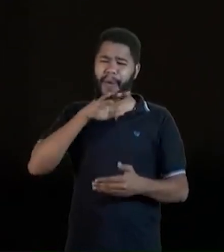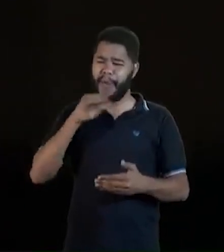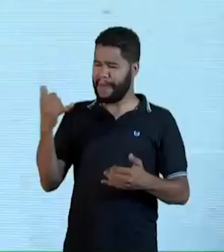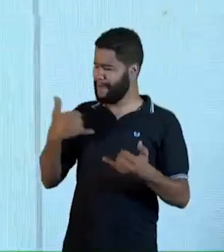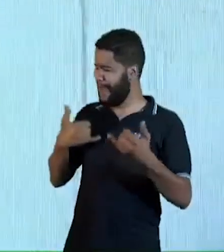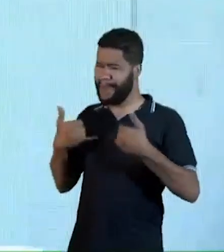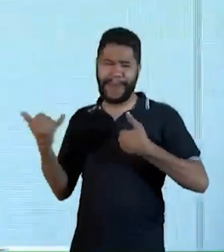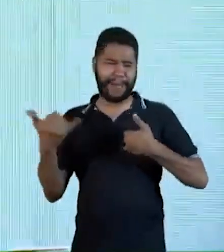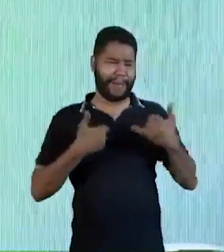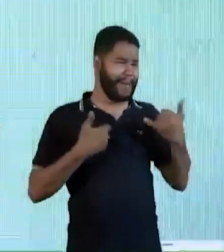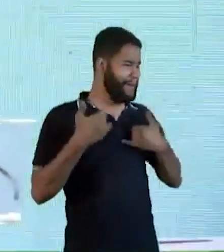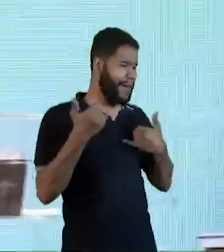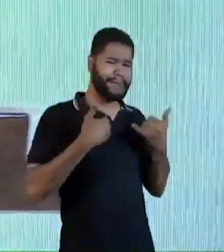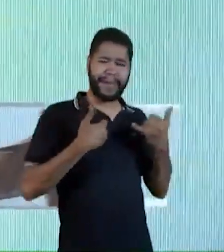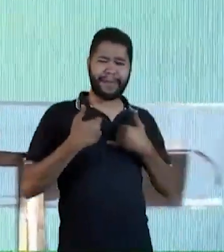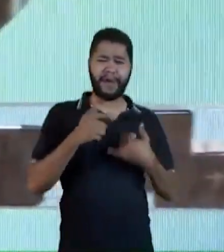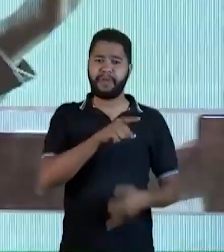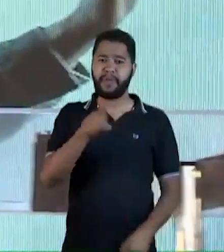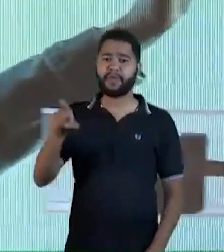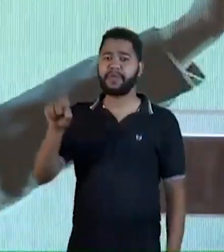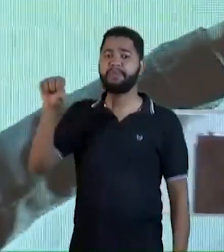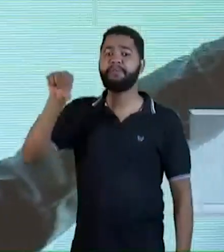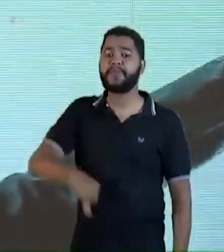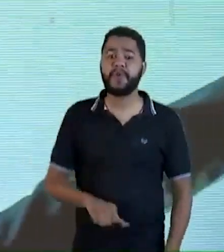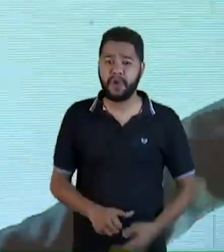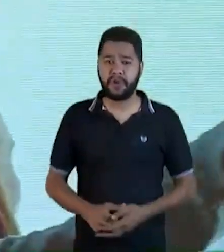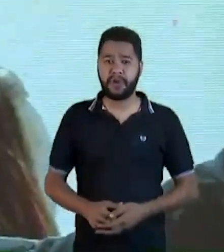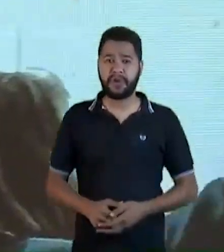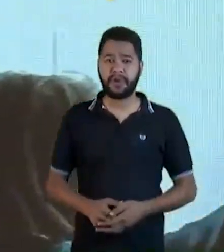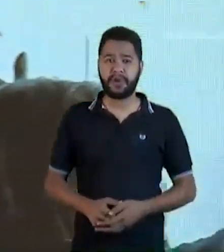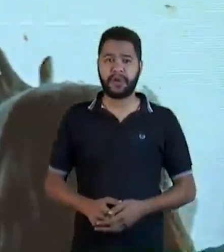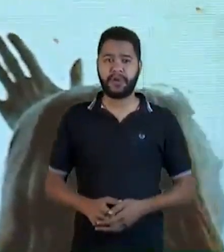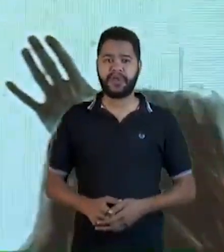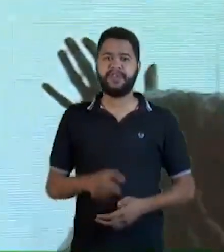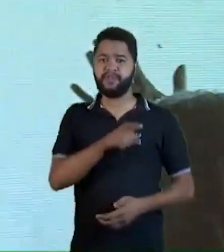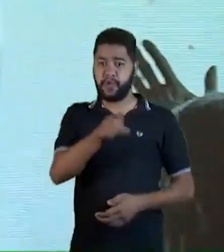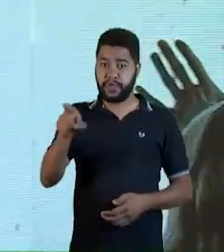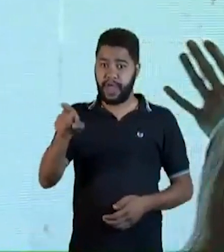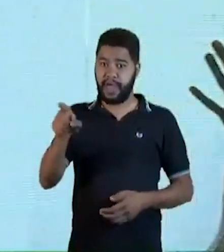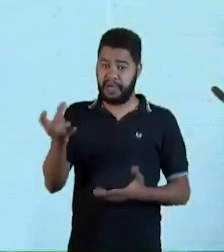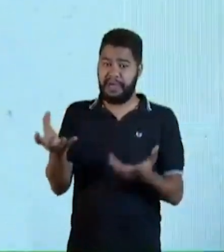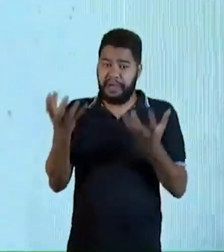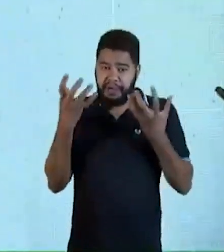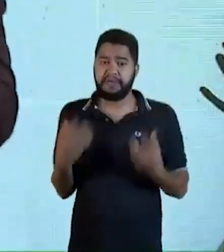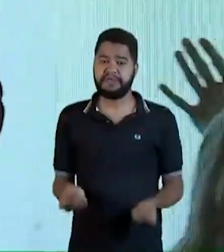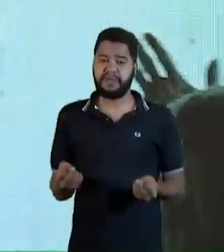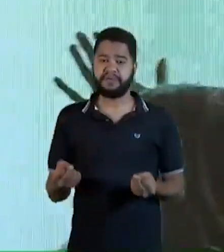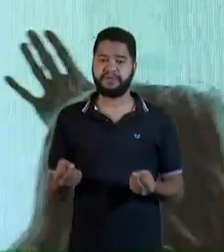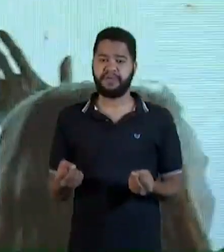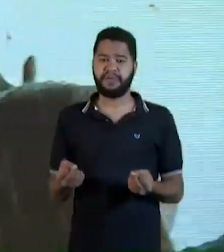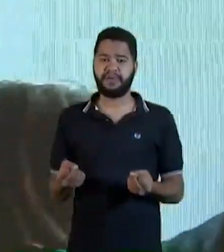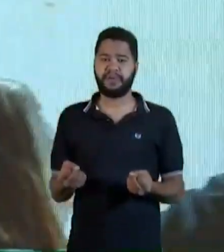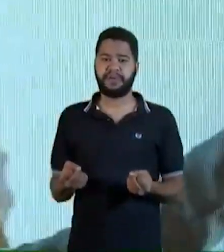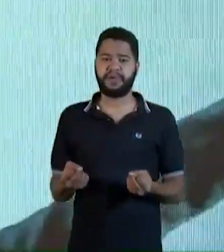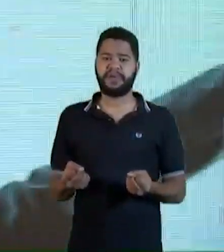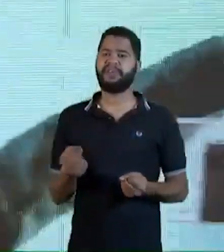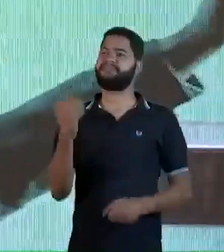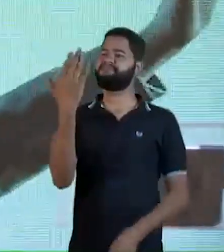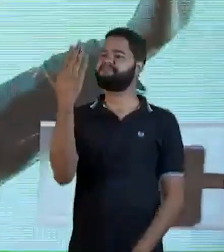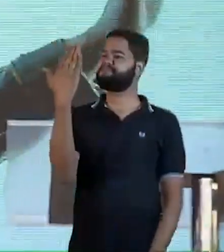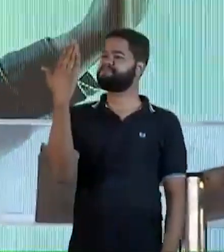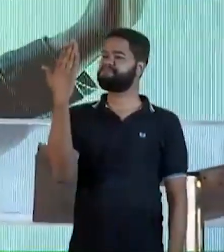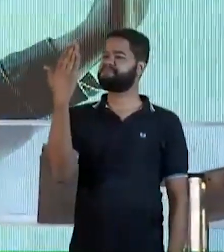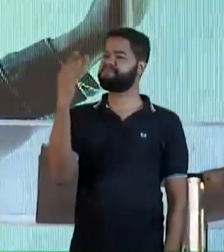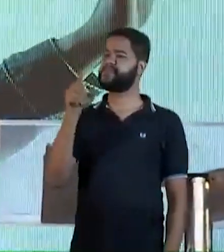só você e aí vocês aqui você fez você fez pior você pegou esse discurso e deu para você mesmo e você chega na frente do espelho